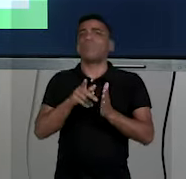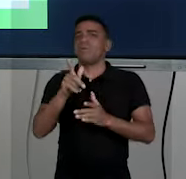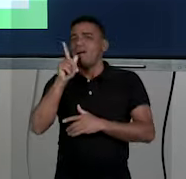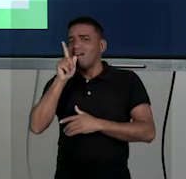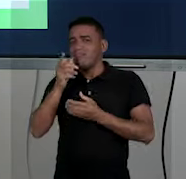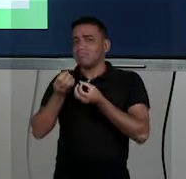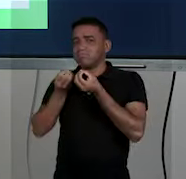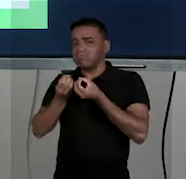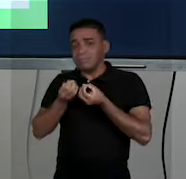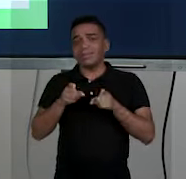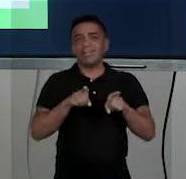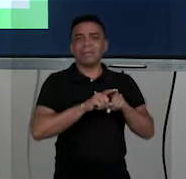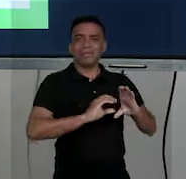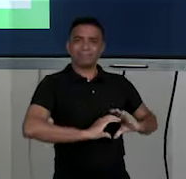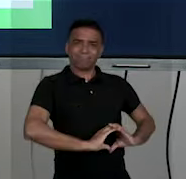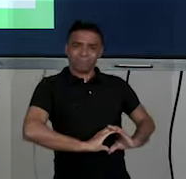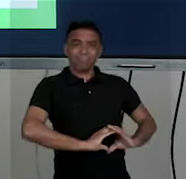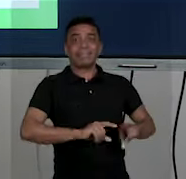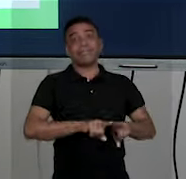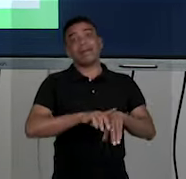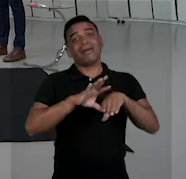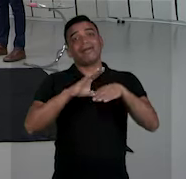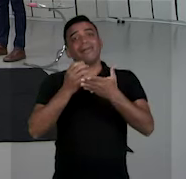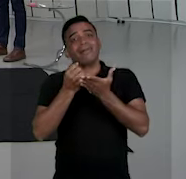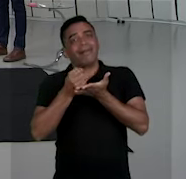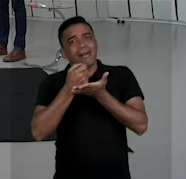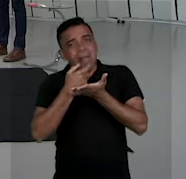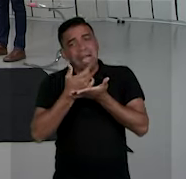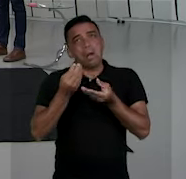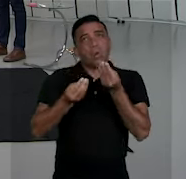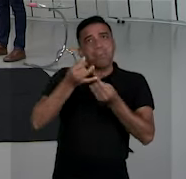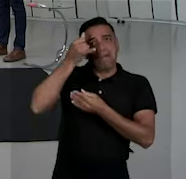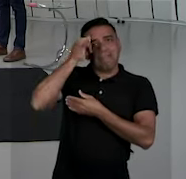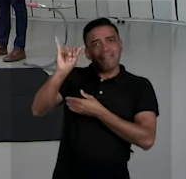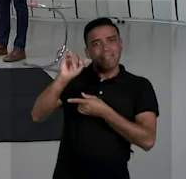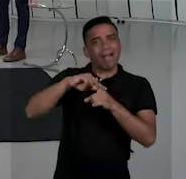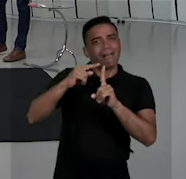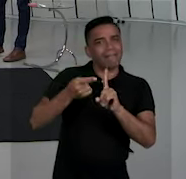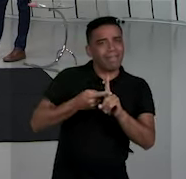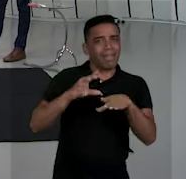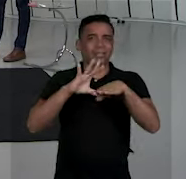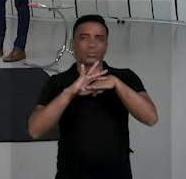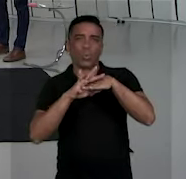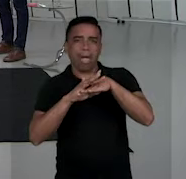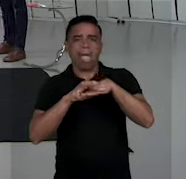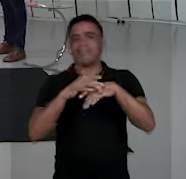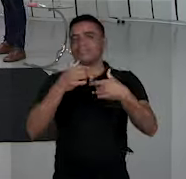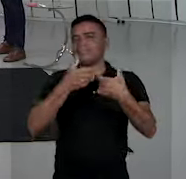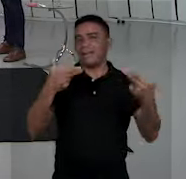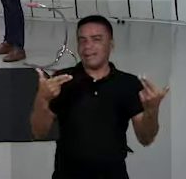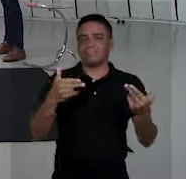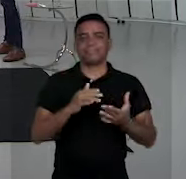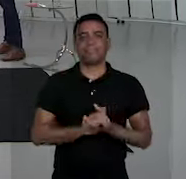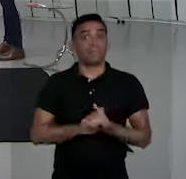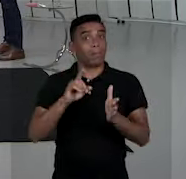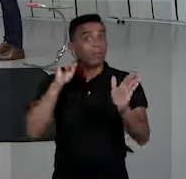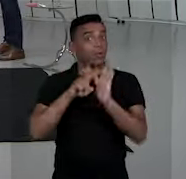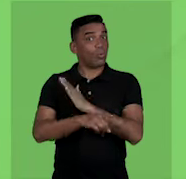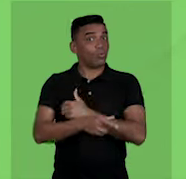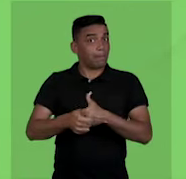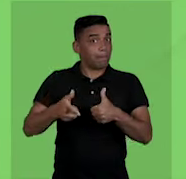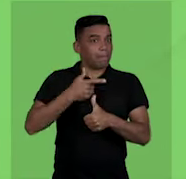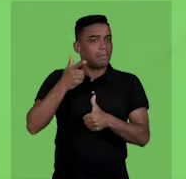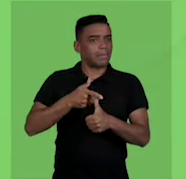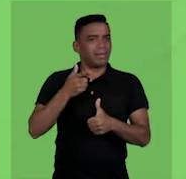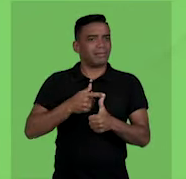claro, aos métodos anticoncepcionais. Vamos lá, Flávio? Vamos sim. Vamos para a primeira pergunta, então. Onde